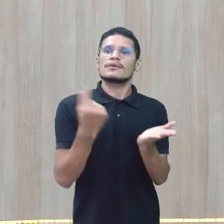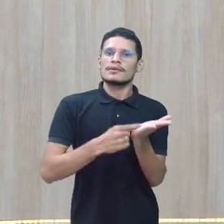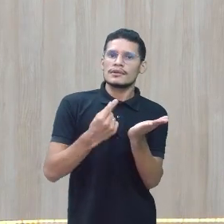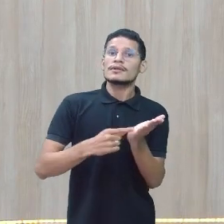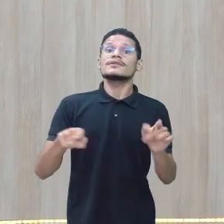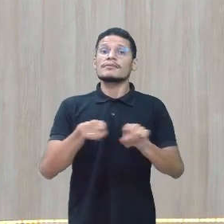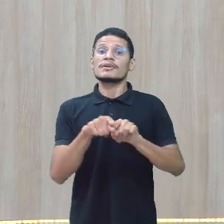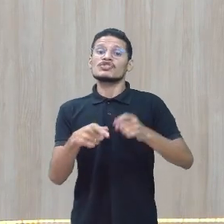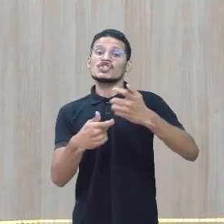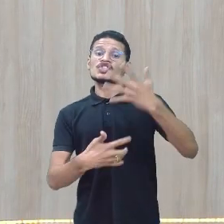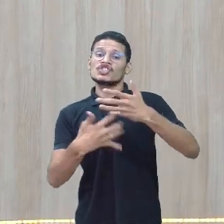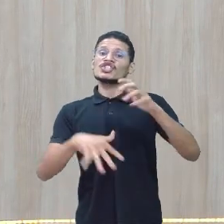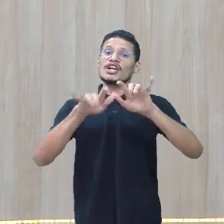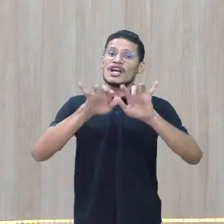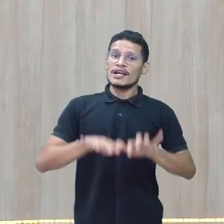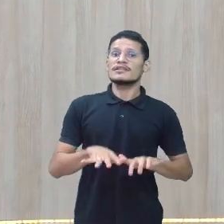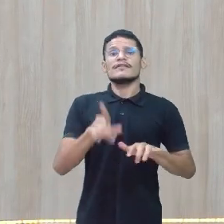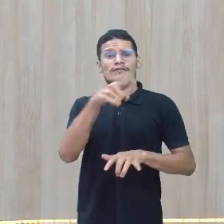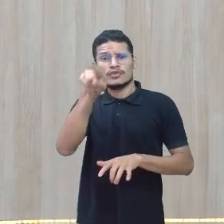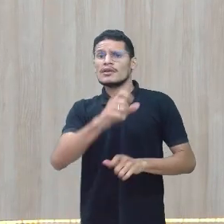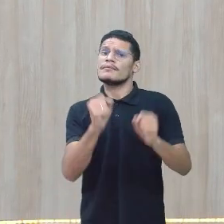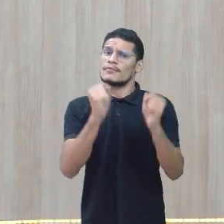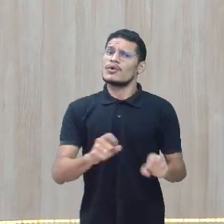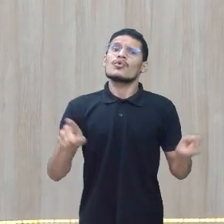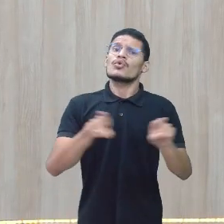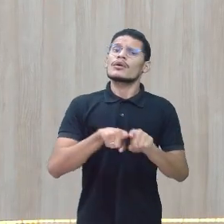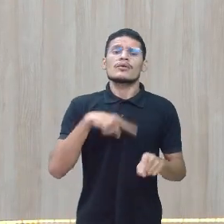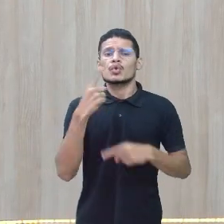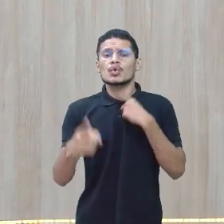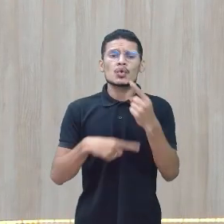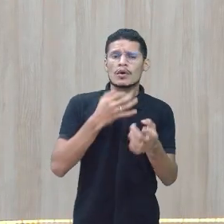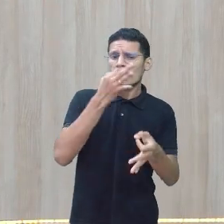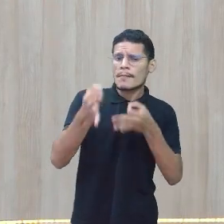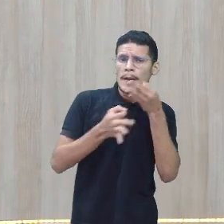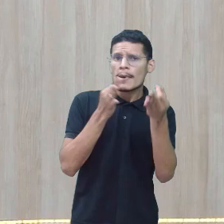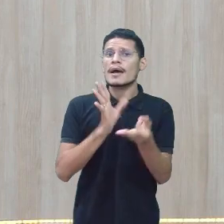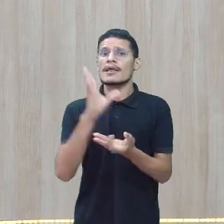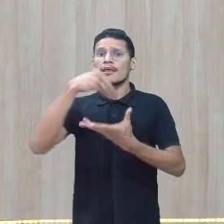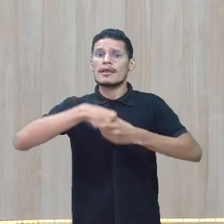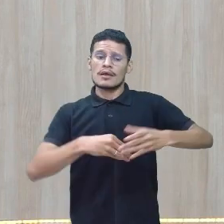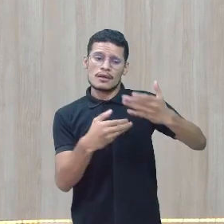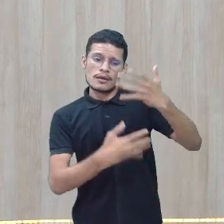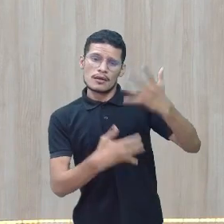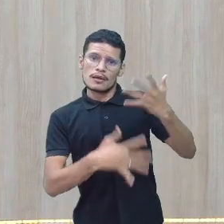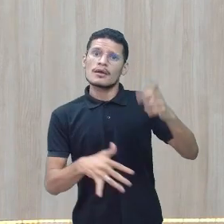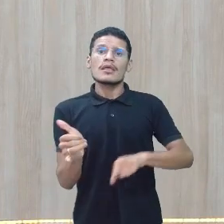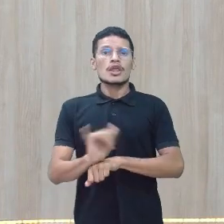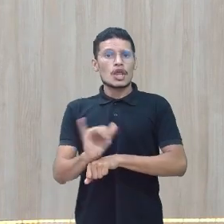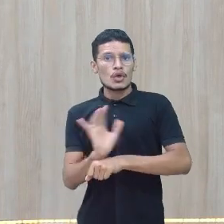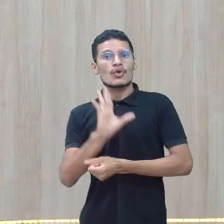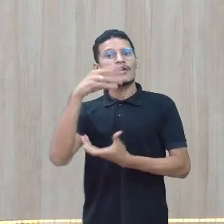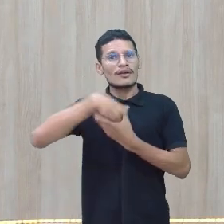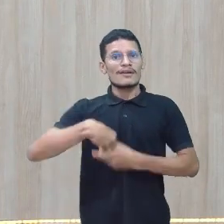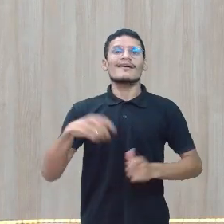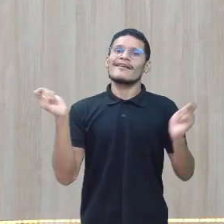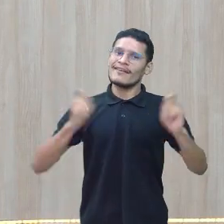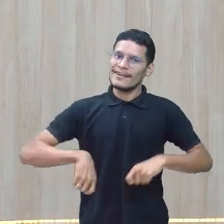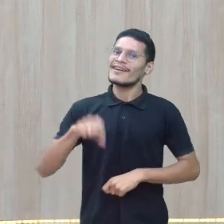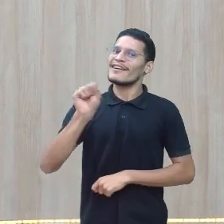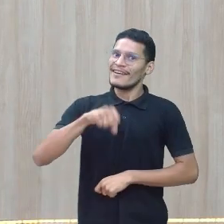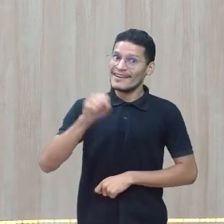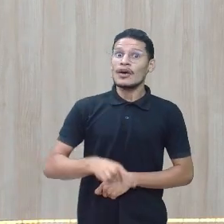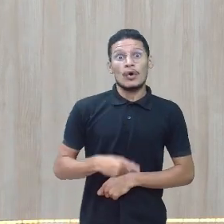através do chat, mas você pode colocar os seus comentários, as suas dúvidas nos comentários do YouTube, tá? Além